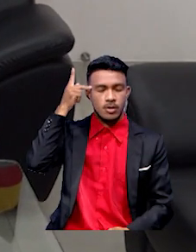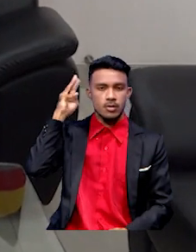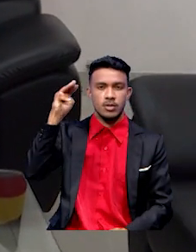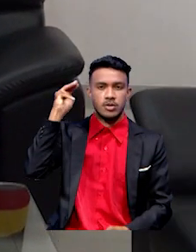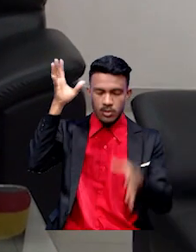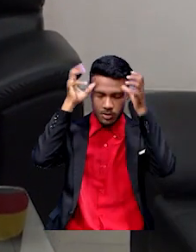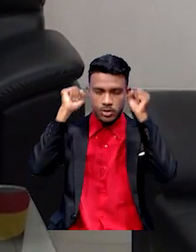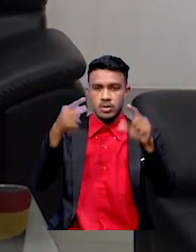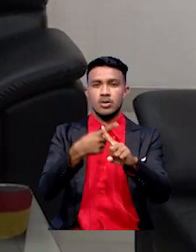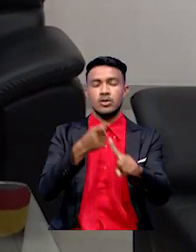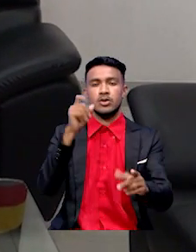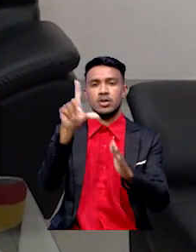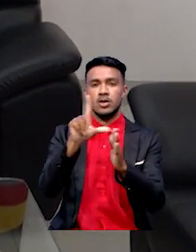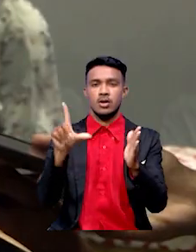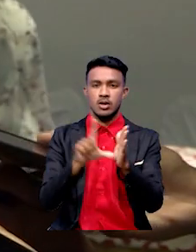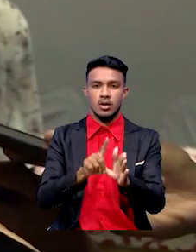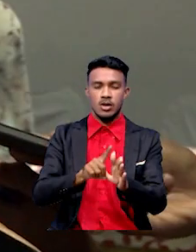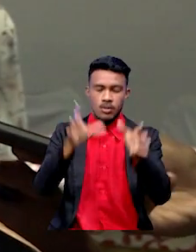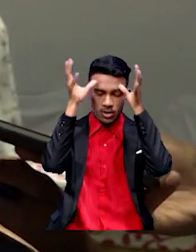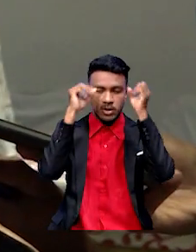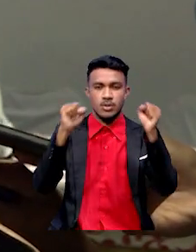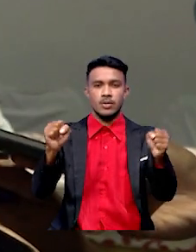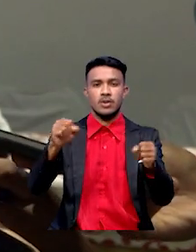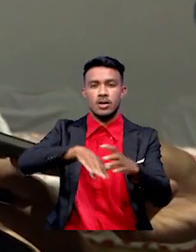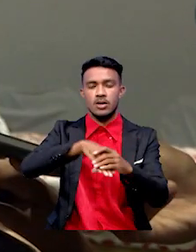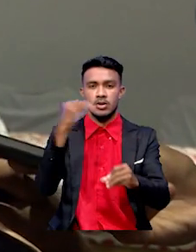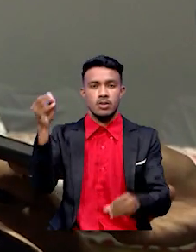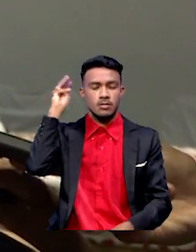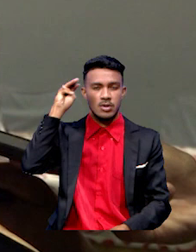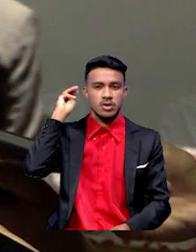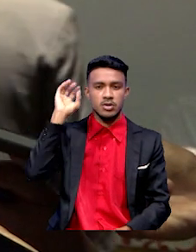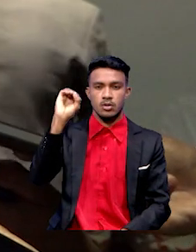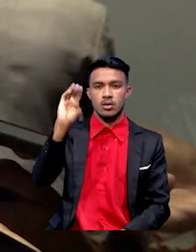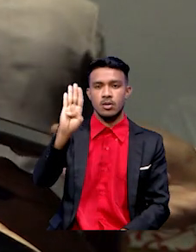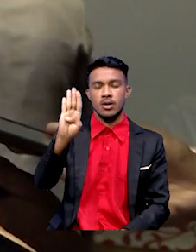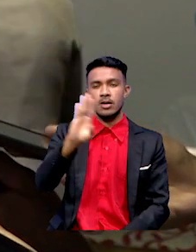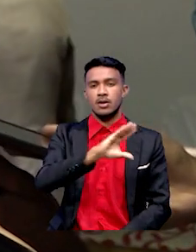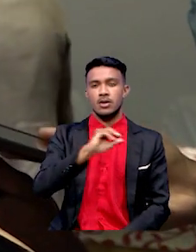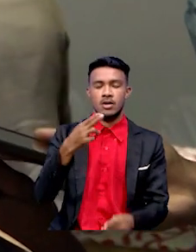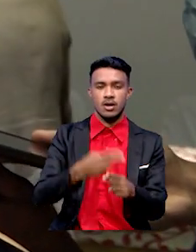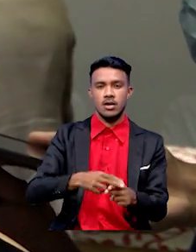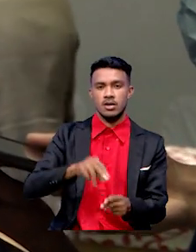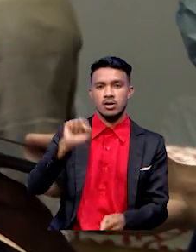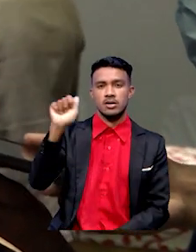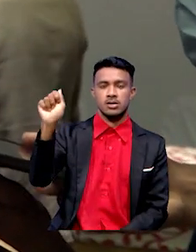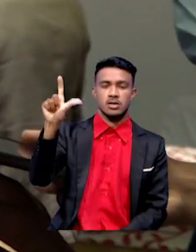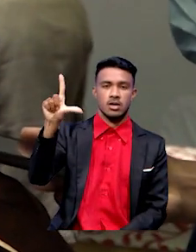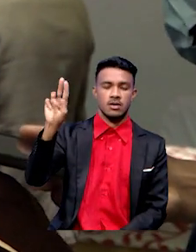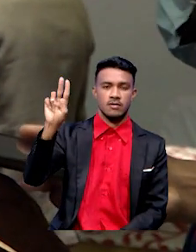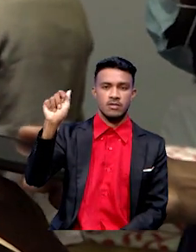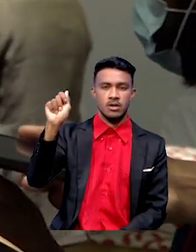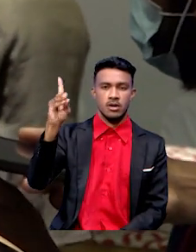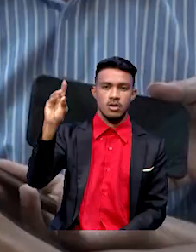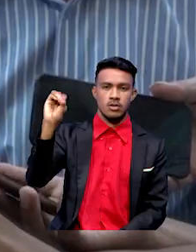República lhe decreto Presidente da República, exonera Ministro Obras Públicas Salvador Eugênio Soares dos Reis